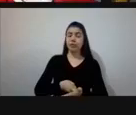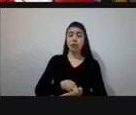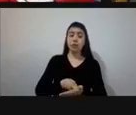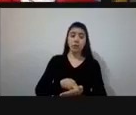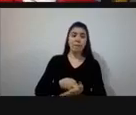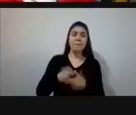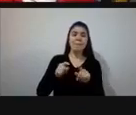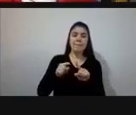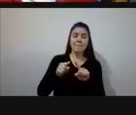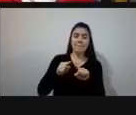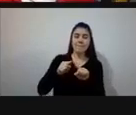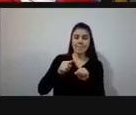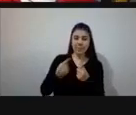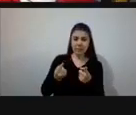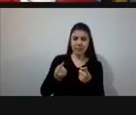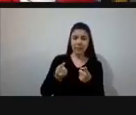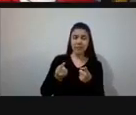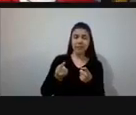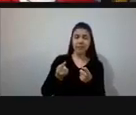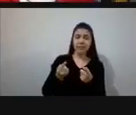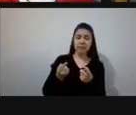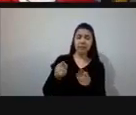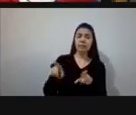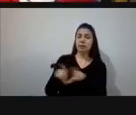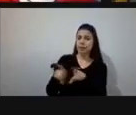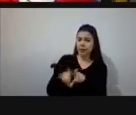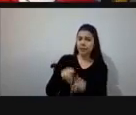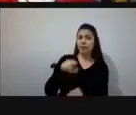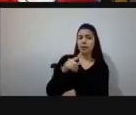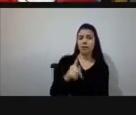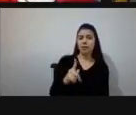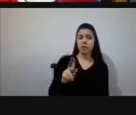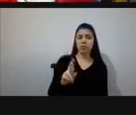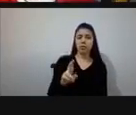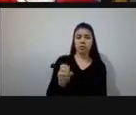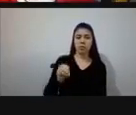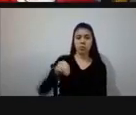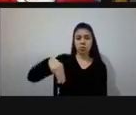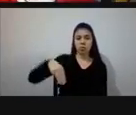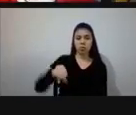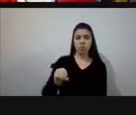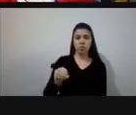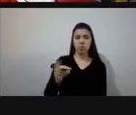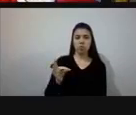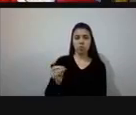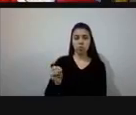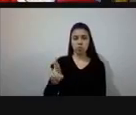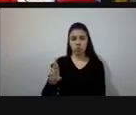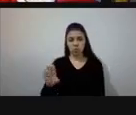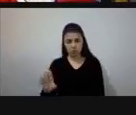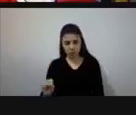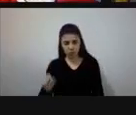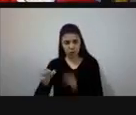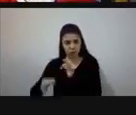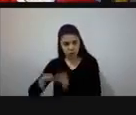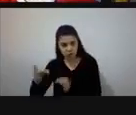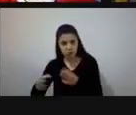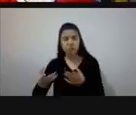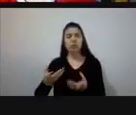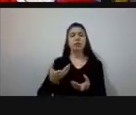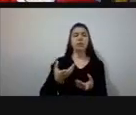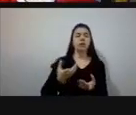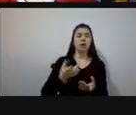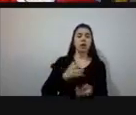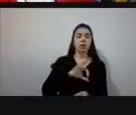multidisciplinariedade. Também, da mesma forma, promotores de justiça, delegados de polícia e por aí vai. Mas as pessoas que vivem